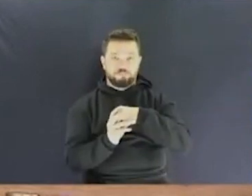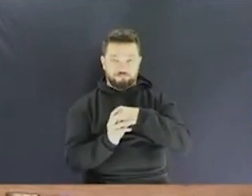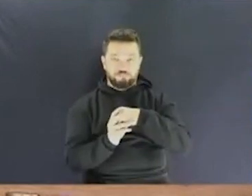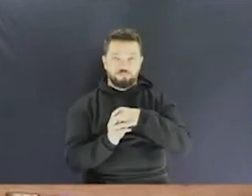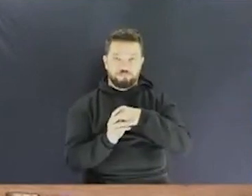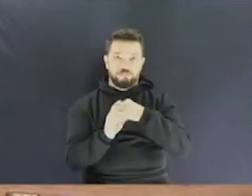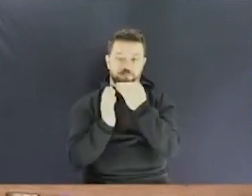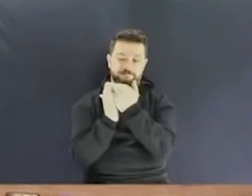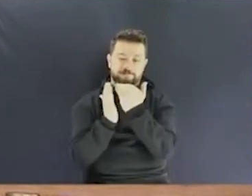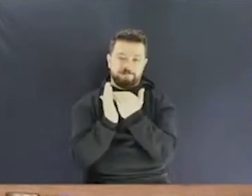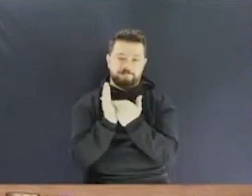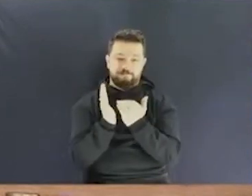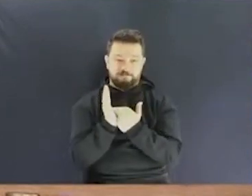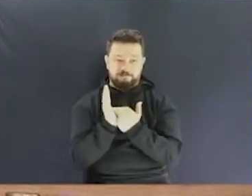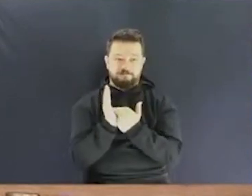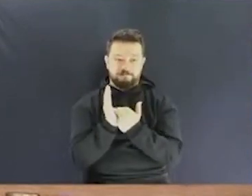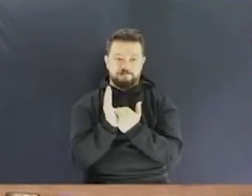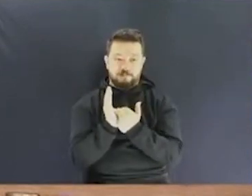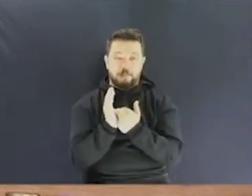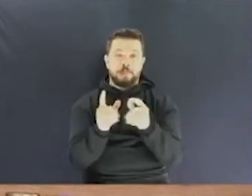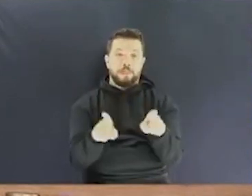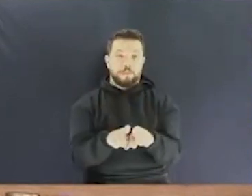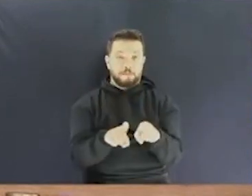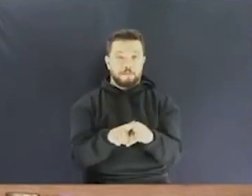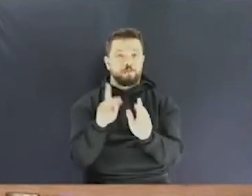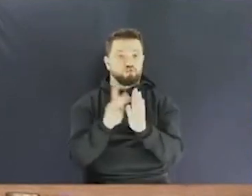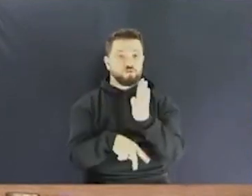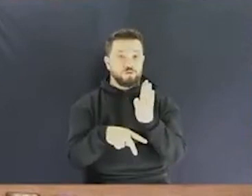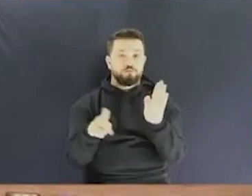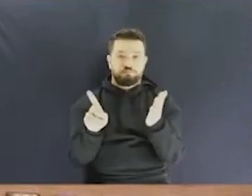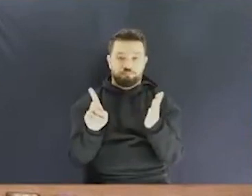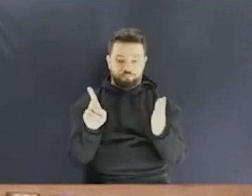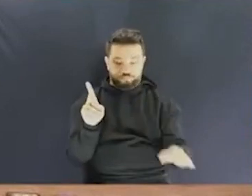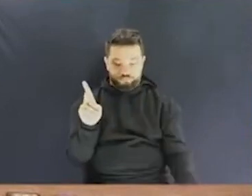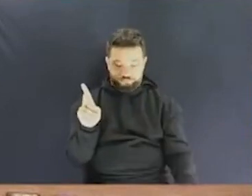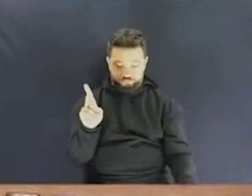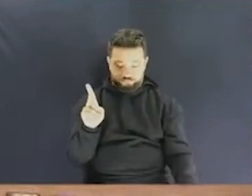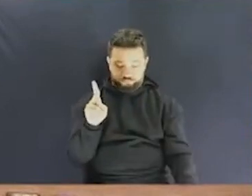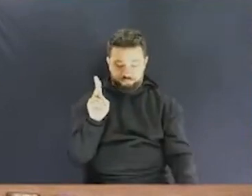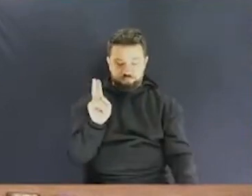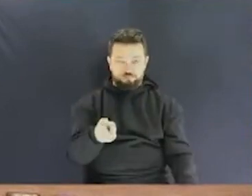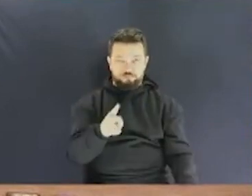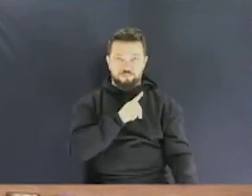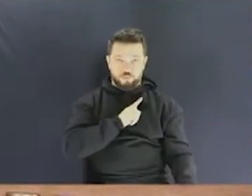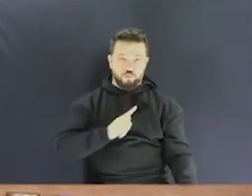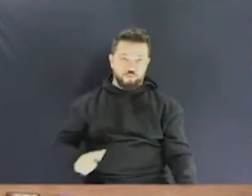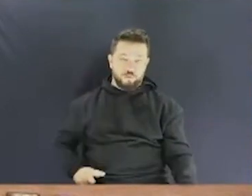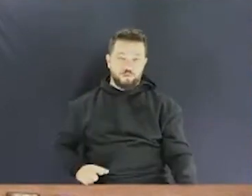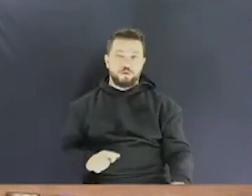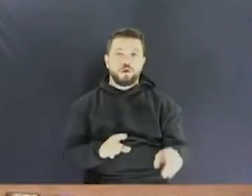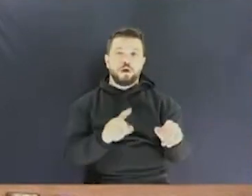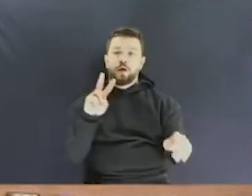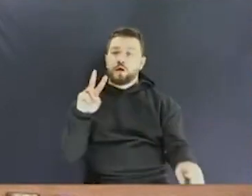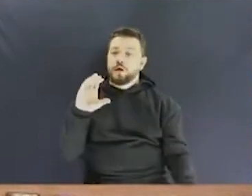do plano plurianual e também do plano de governo. Com relação à questão da Coab, da parte habitacional, da